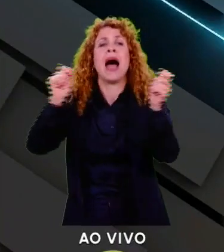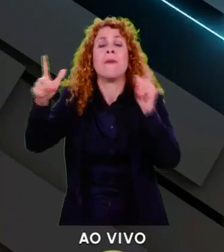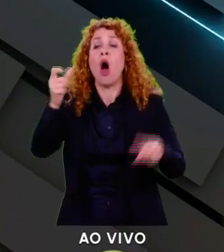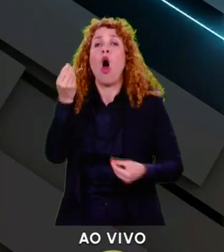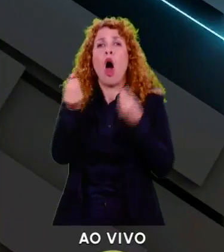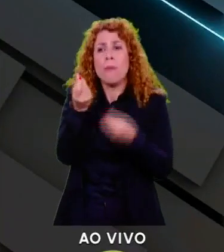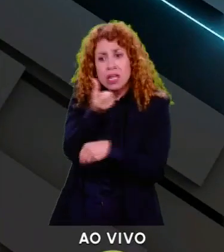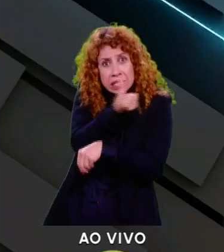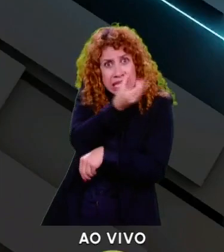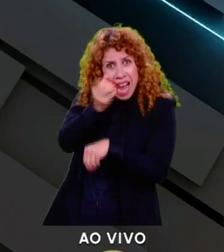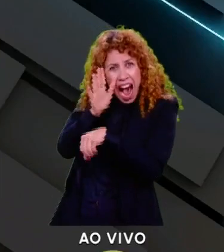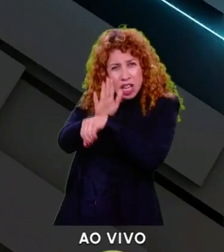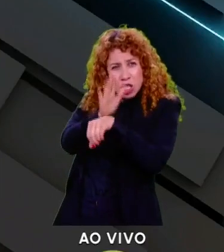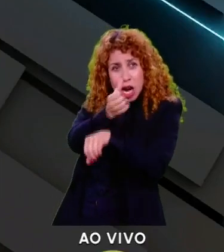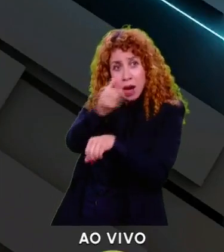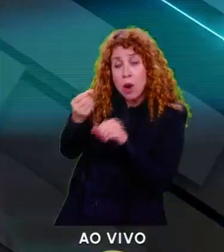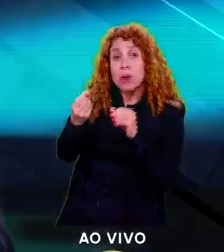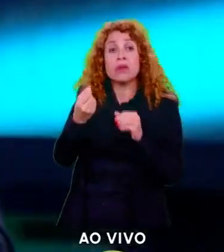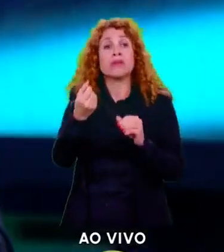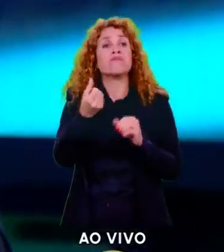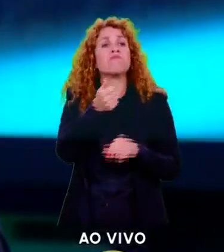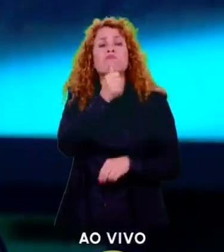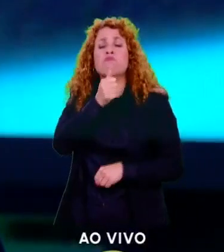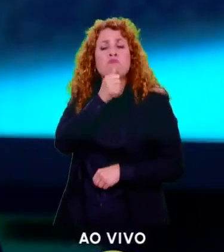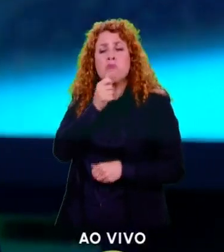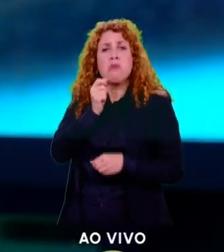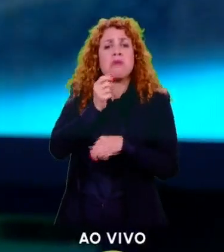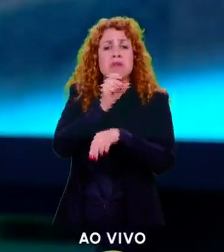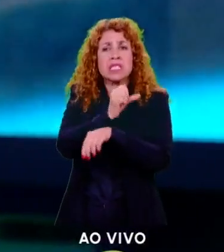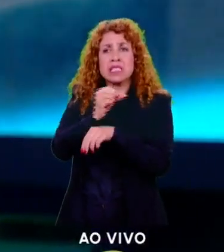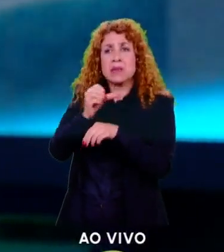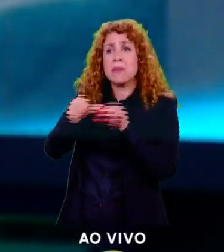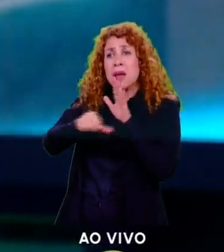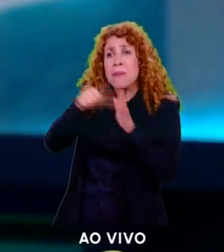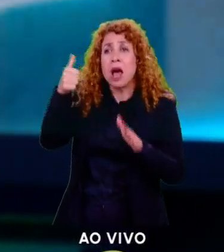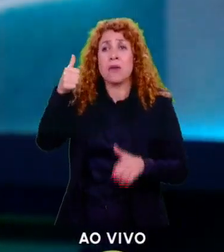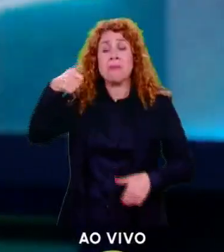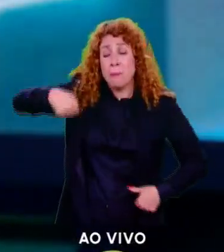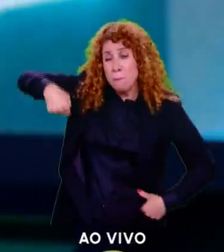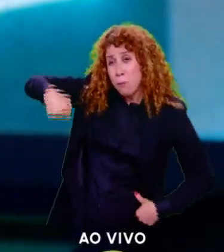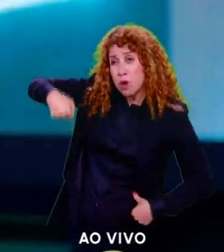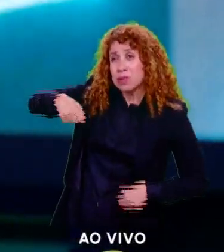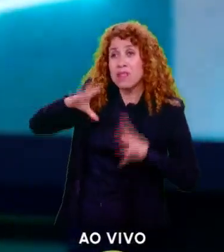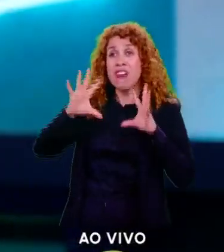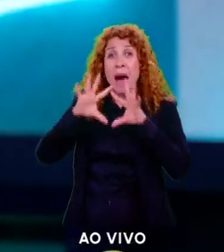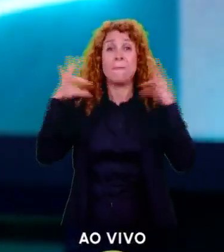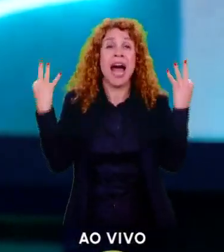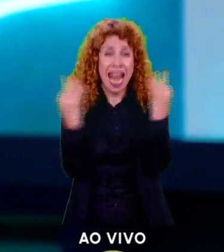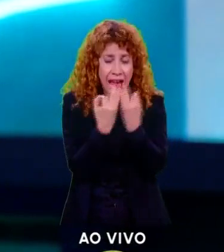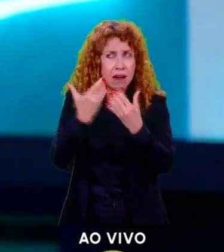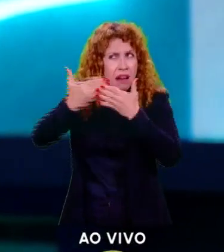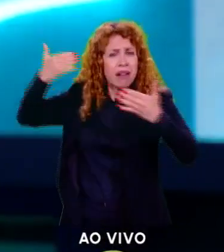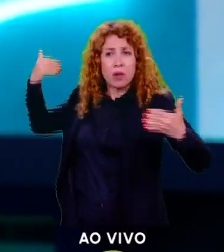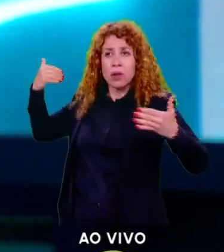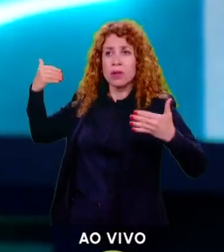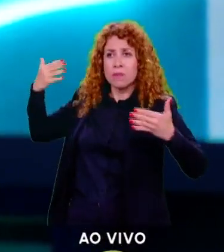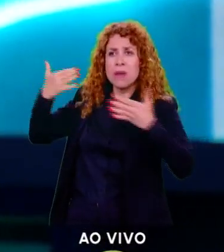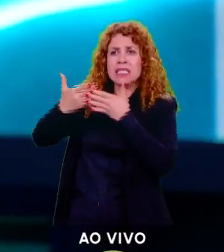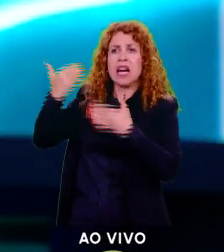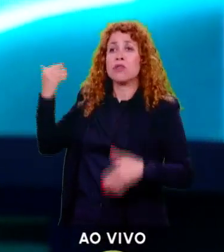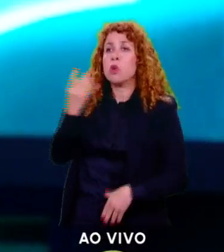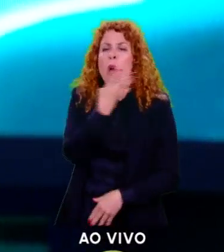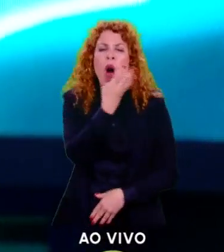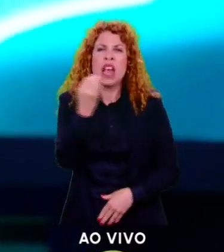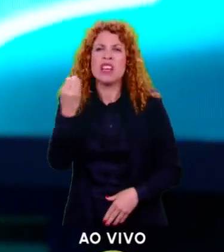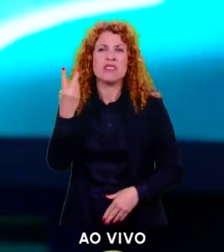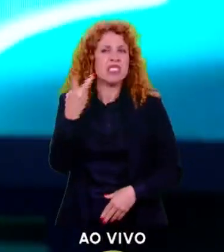primeiramente Bolsa Família até o ano passado começava com 42 uma